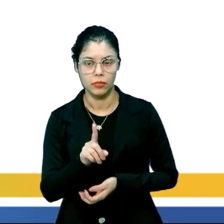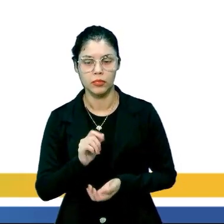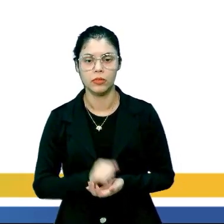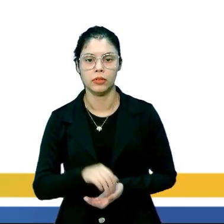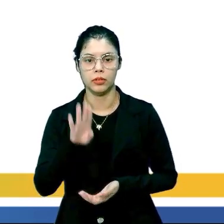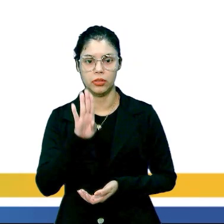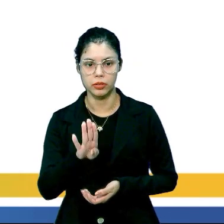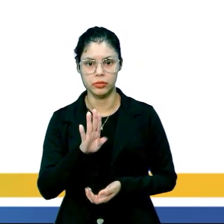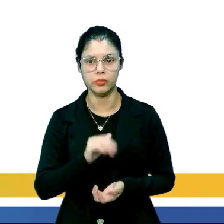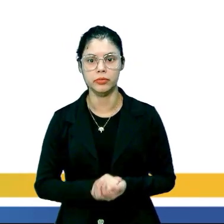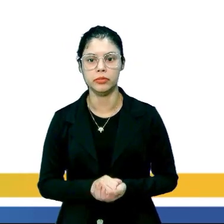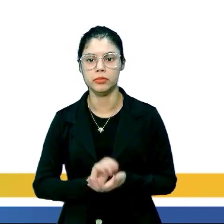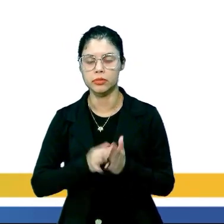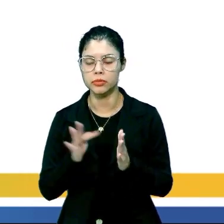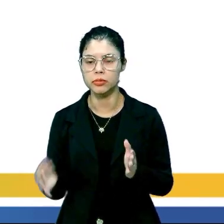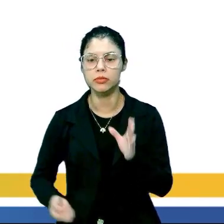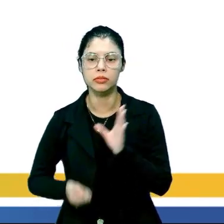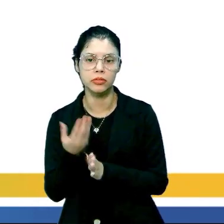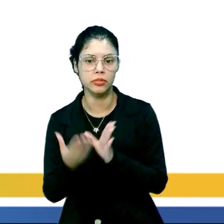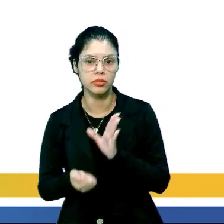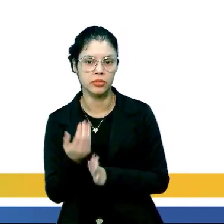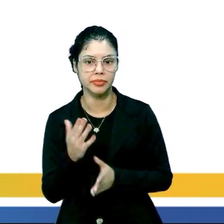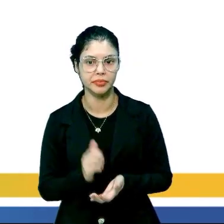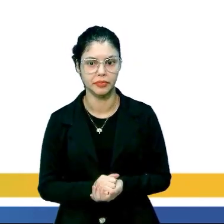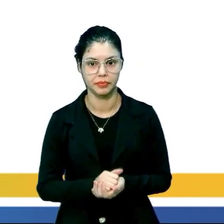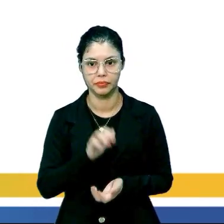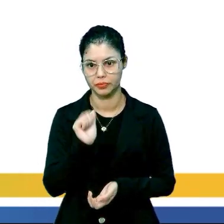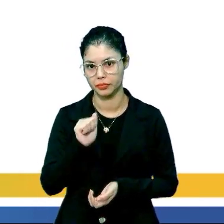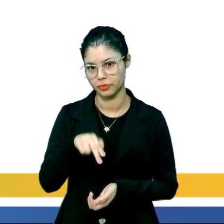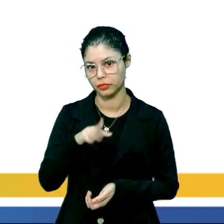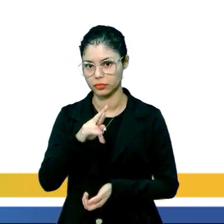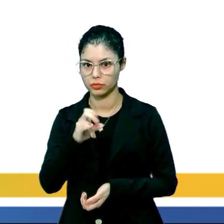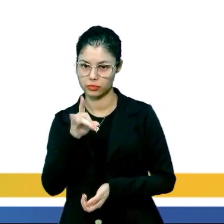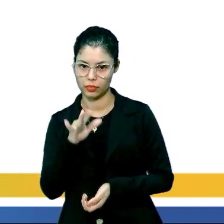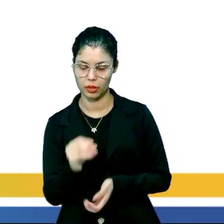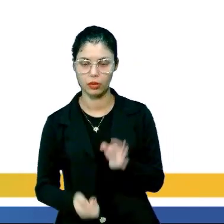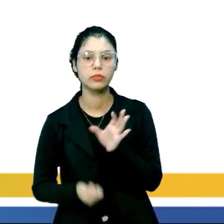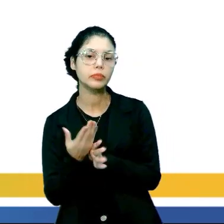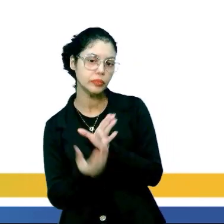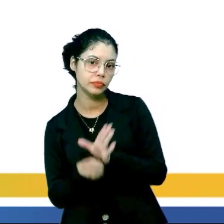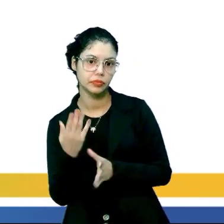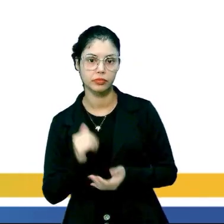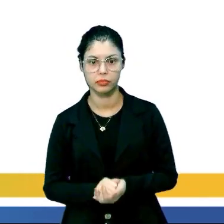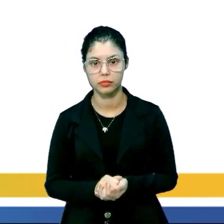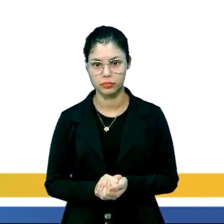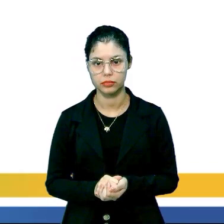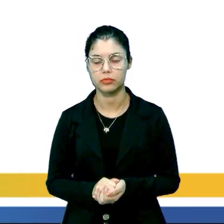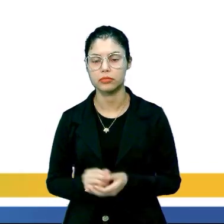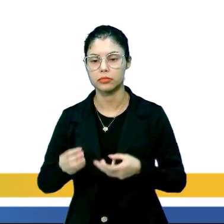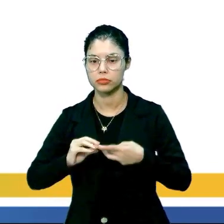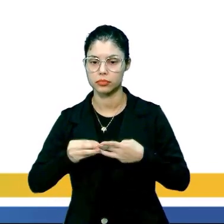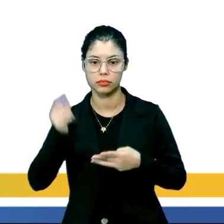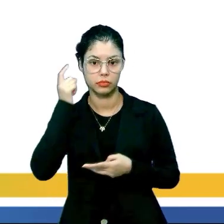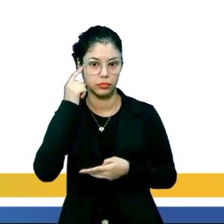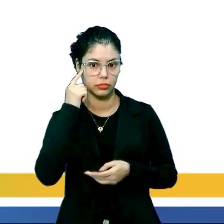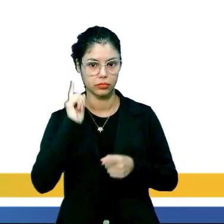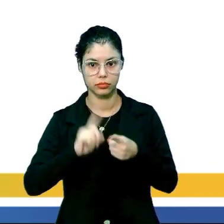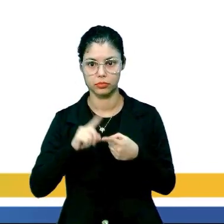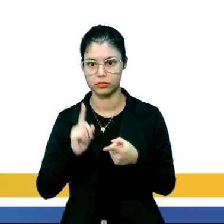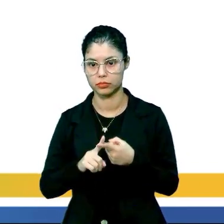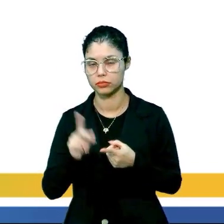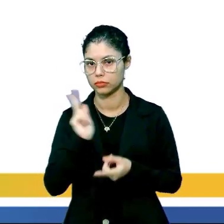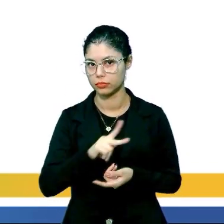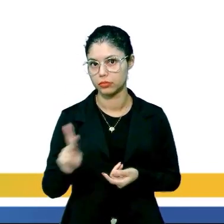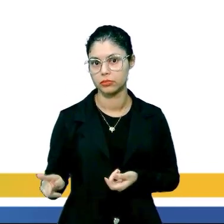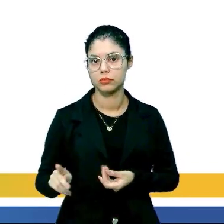O linfócito B, a função dele é produzir anticorpos para que produza nossas células de memória. Por que, professora, ele